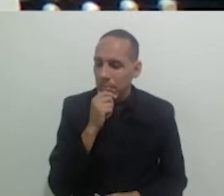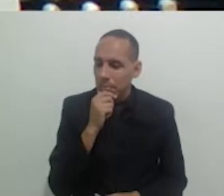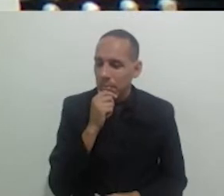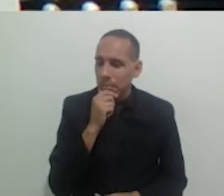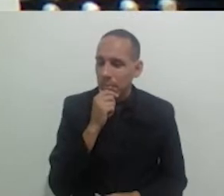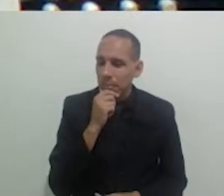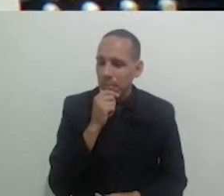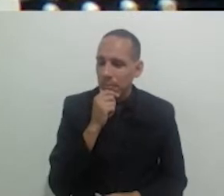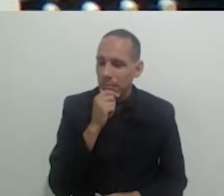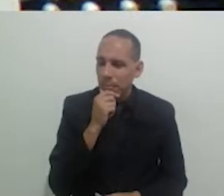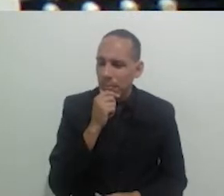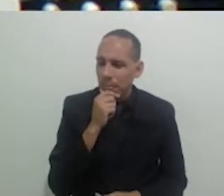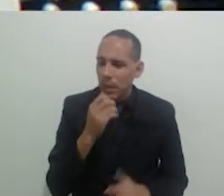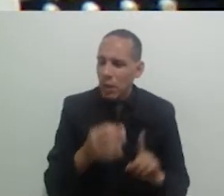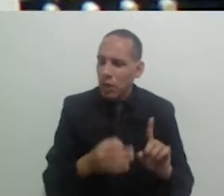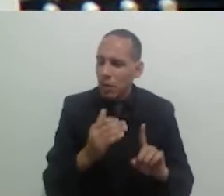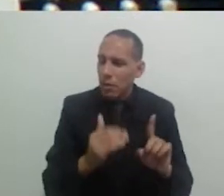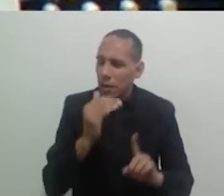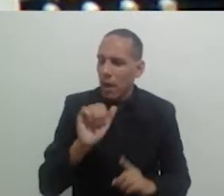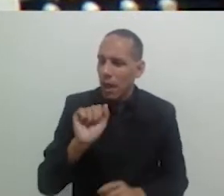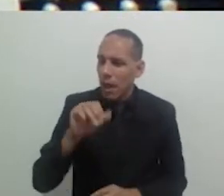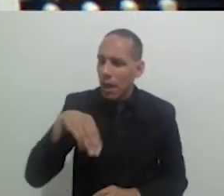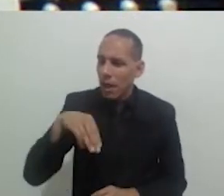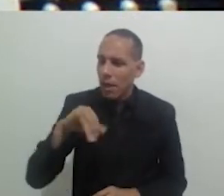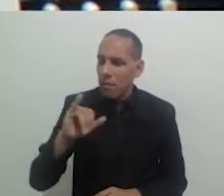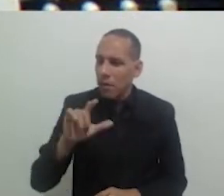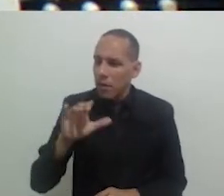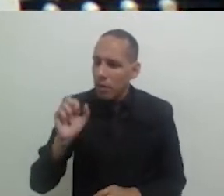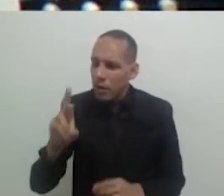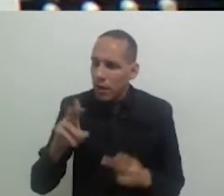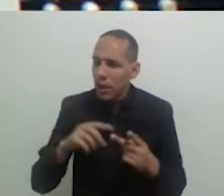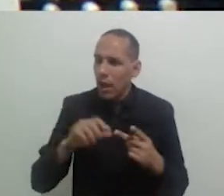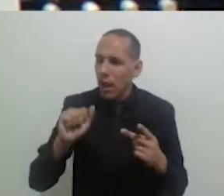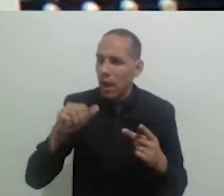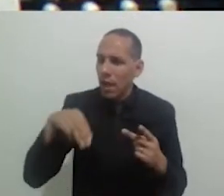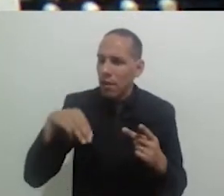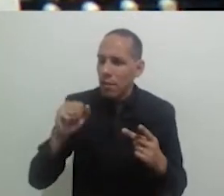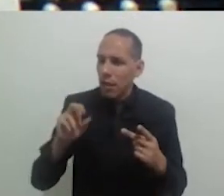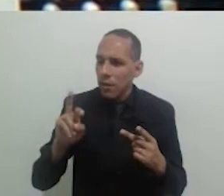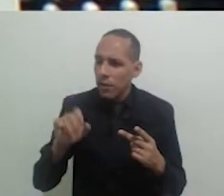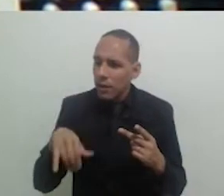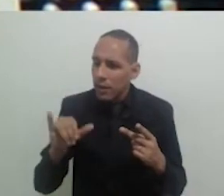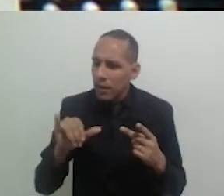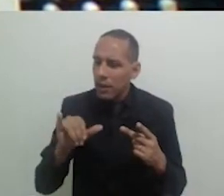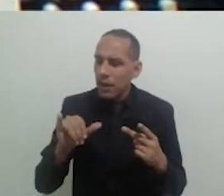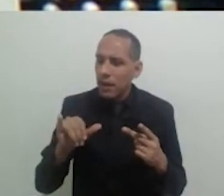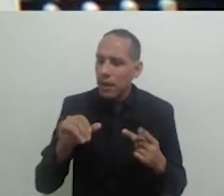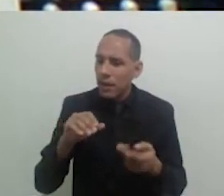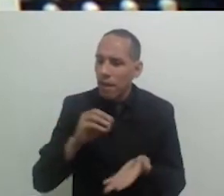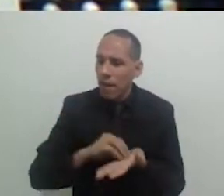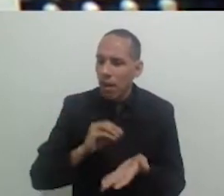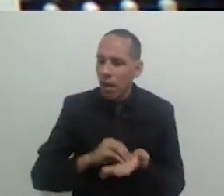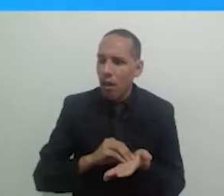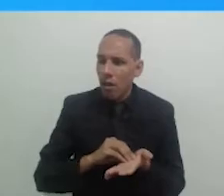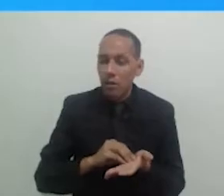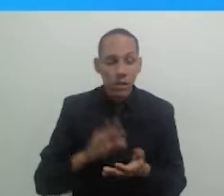desembargador Amilca, desembargador Amauri, não proferido, né? Eu lancei meu voto,